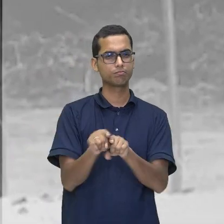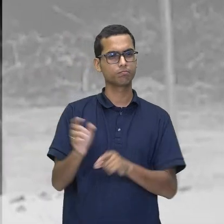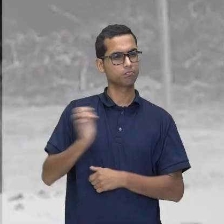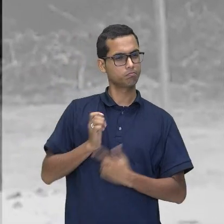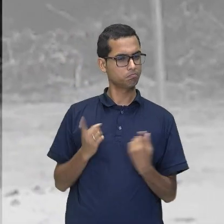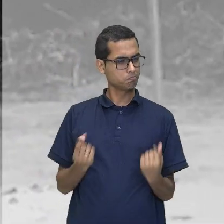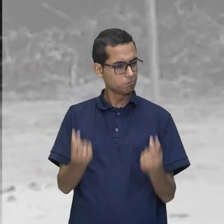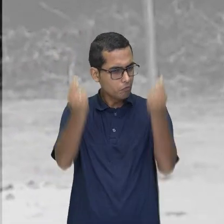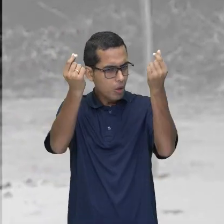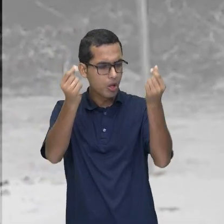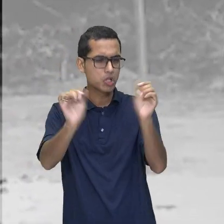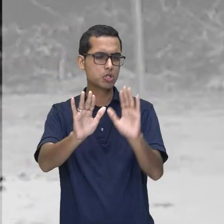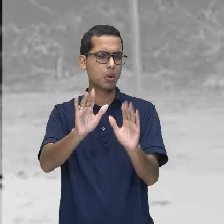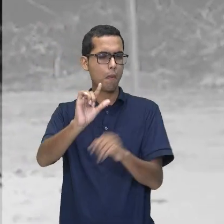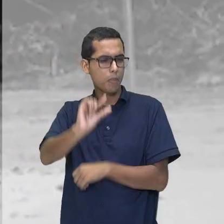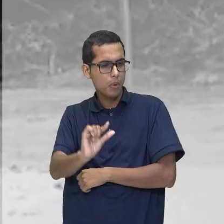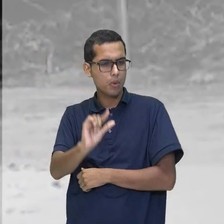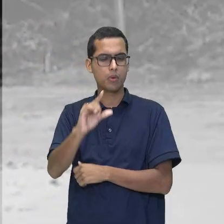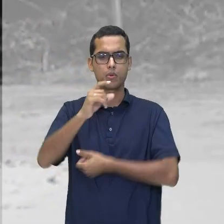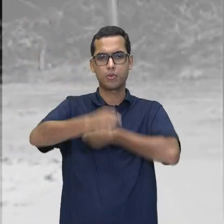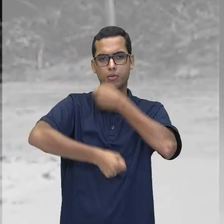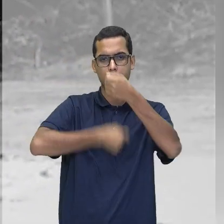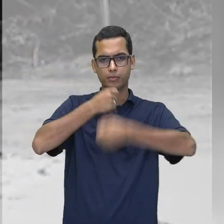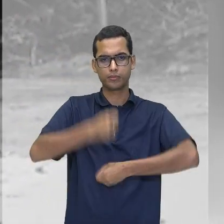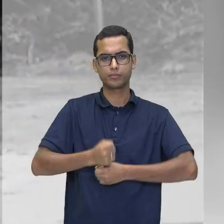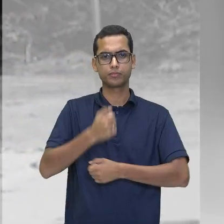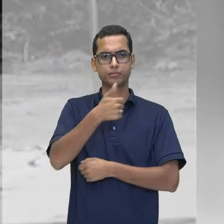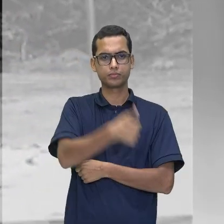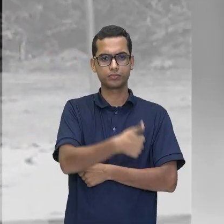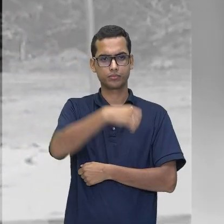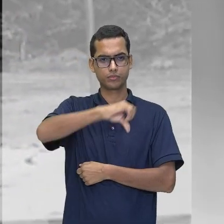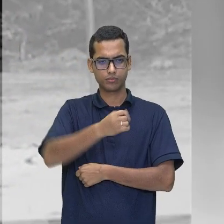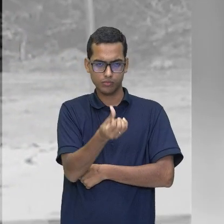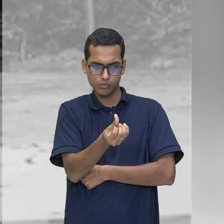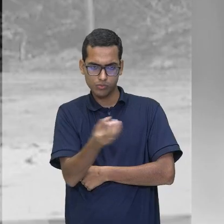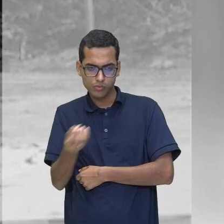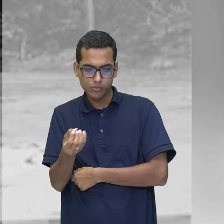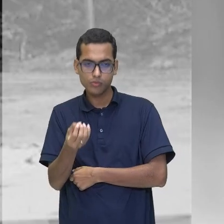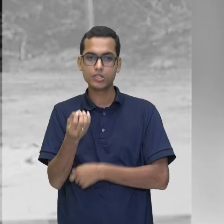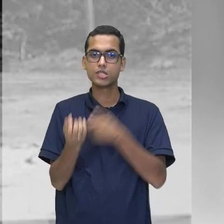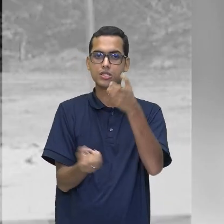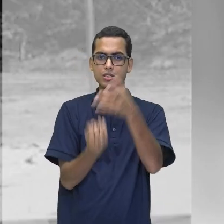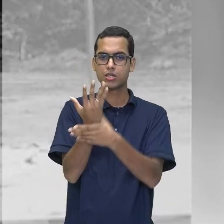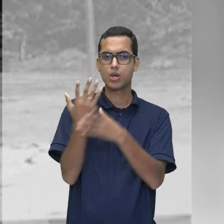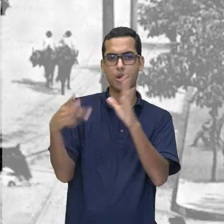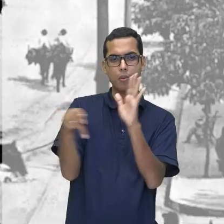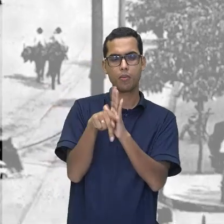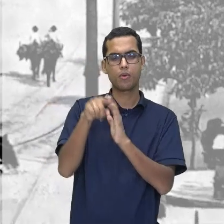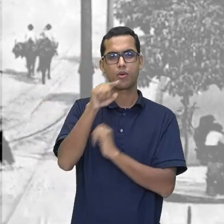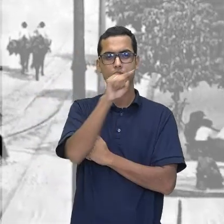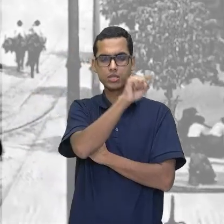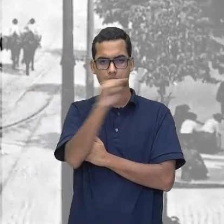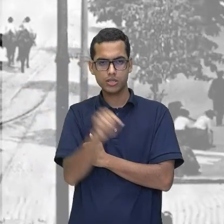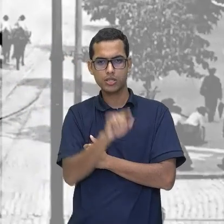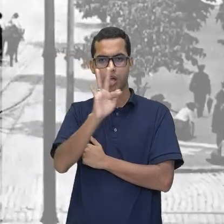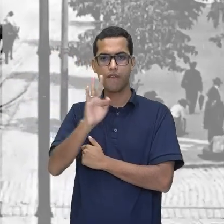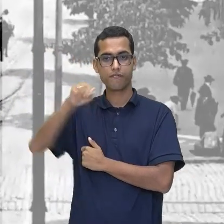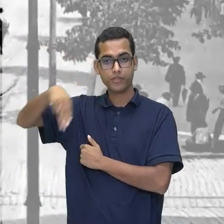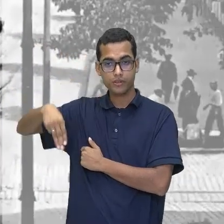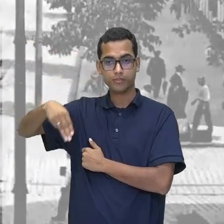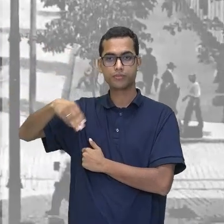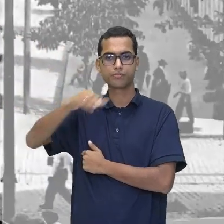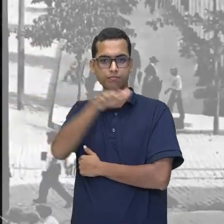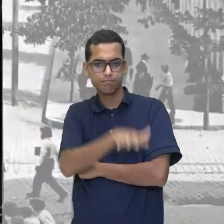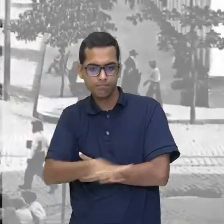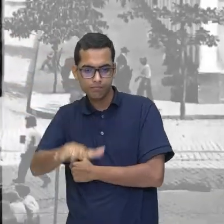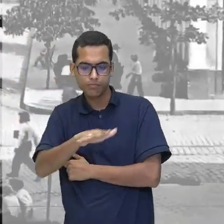tanta, quando nos anos 1960 instalaram a Zona Franca. Mais mudanças